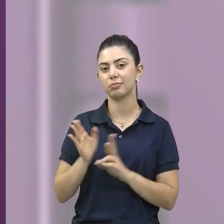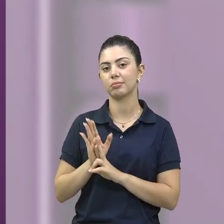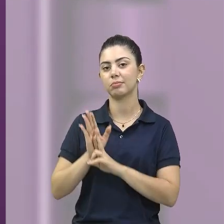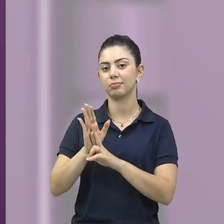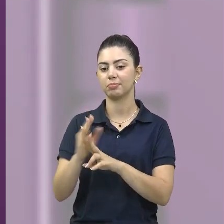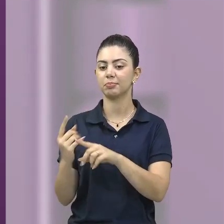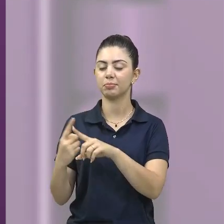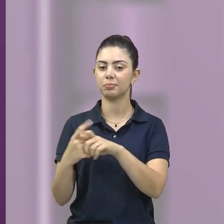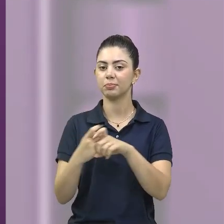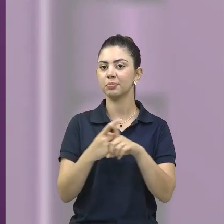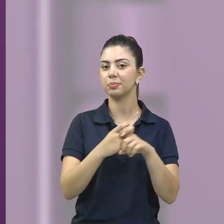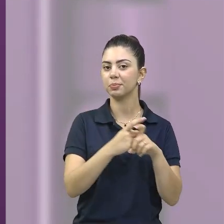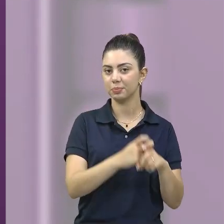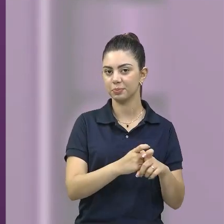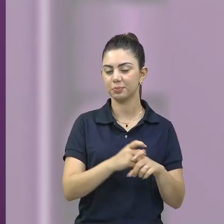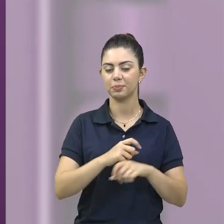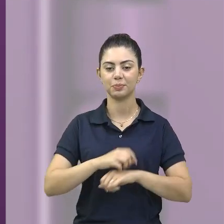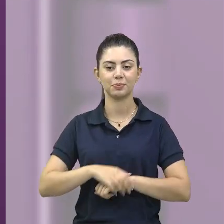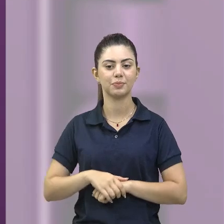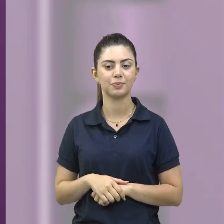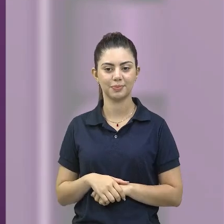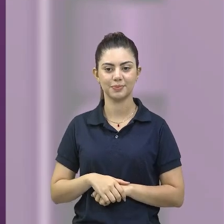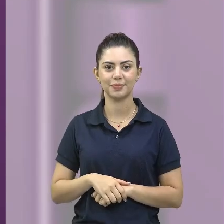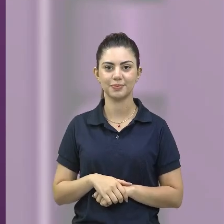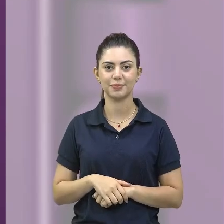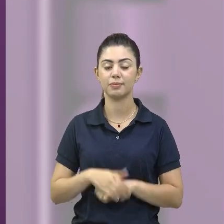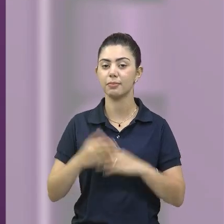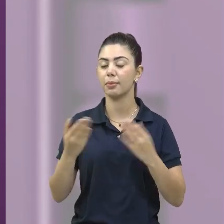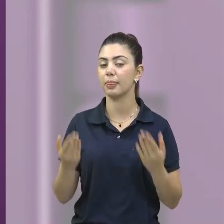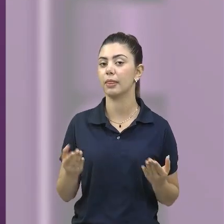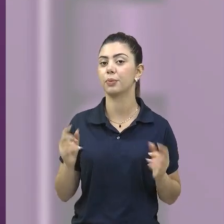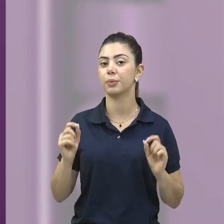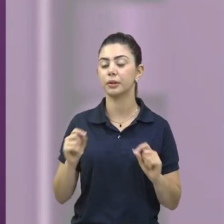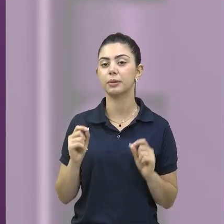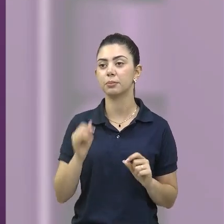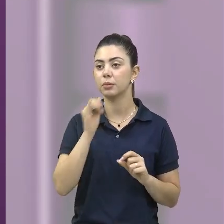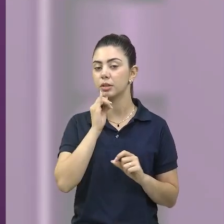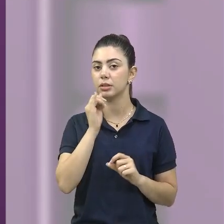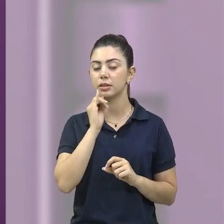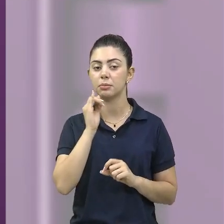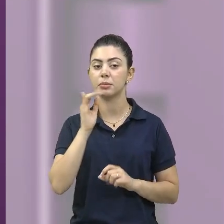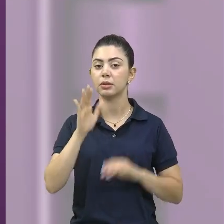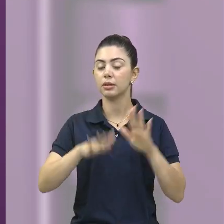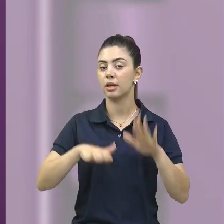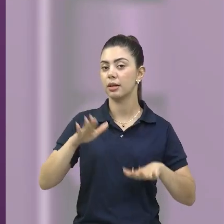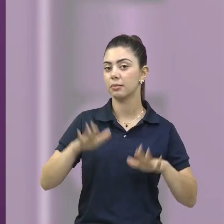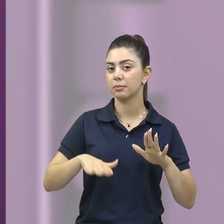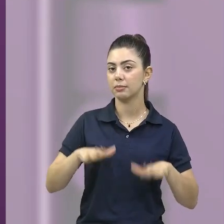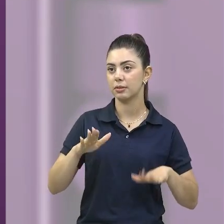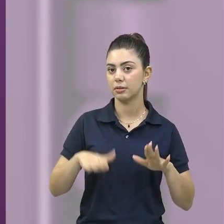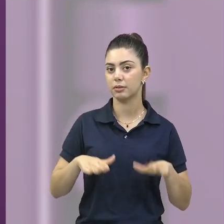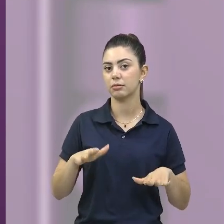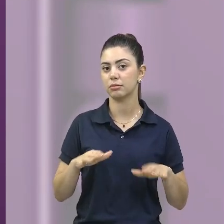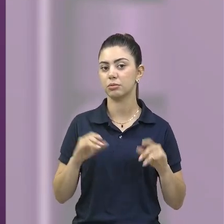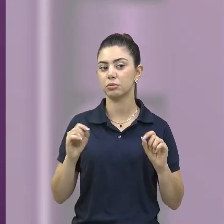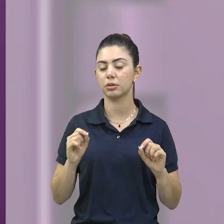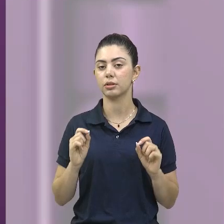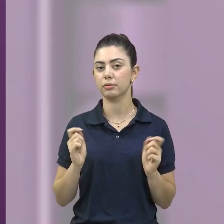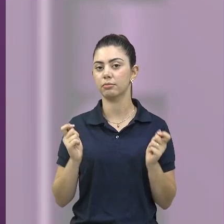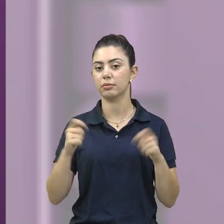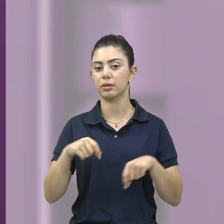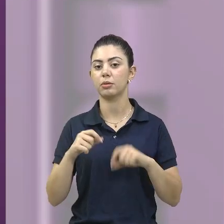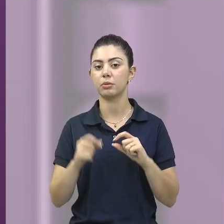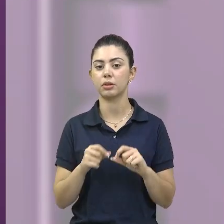polinômio ou de uma função. Então, para cada situação, é possível a gente